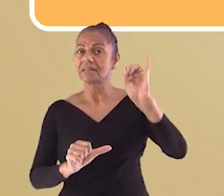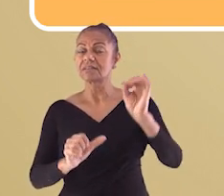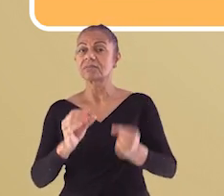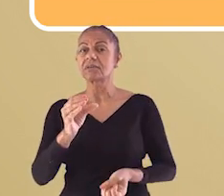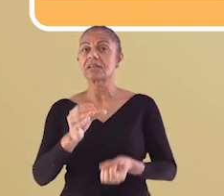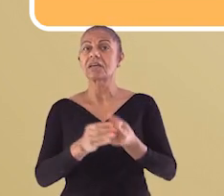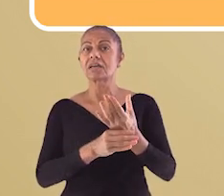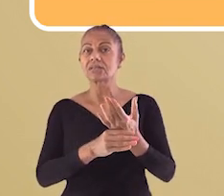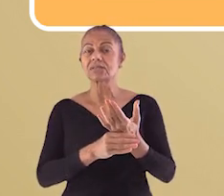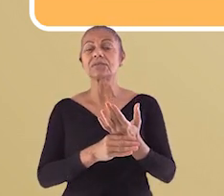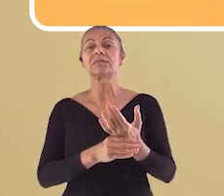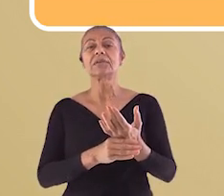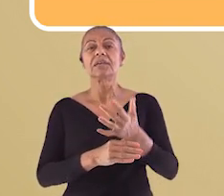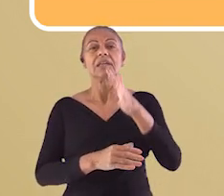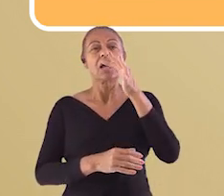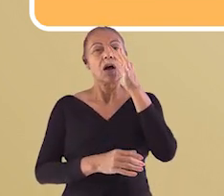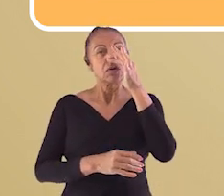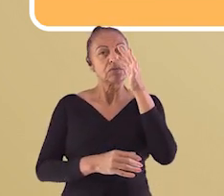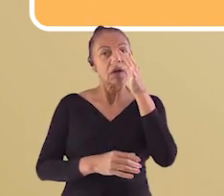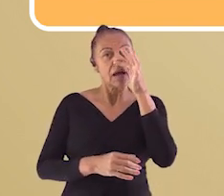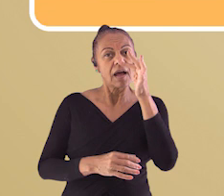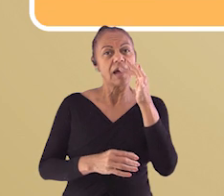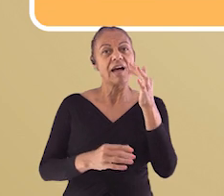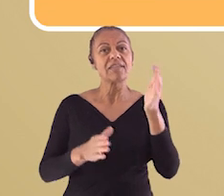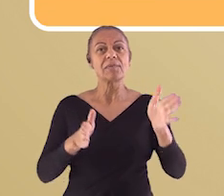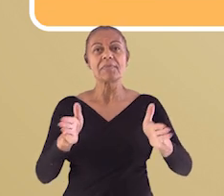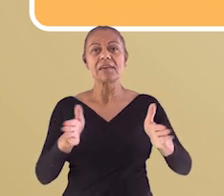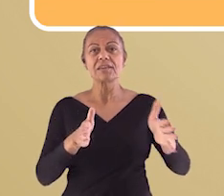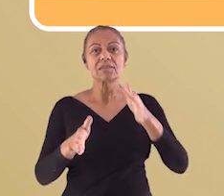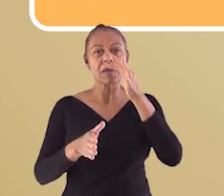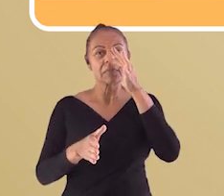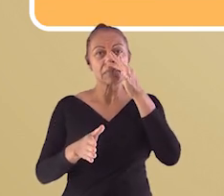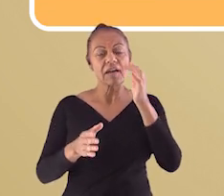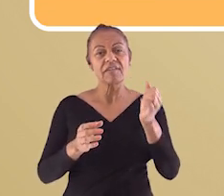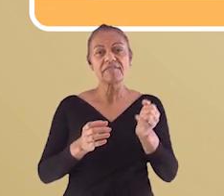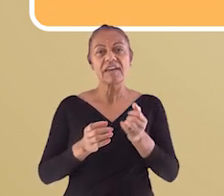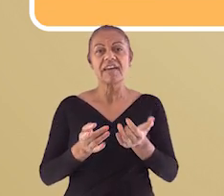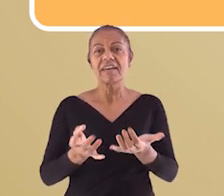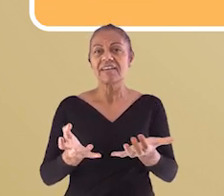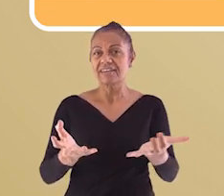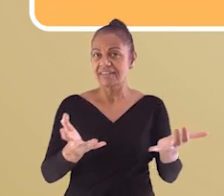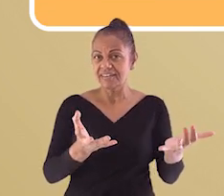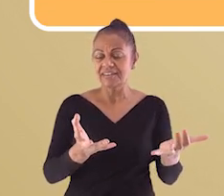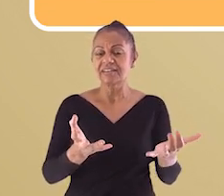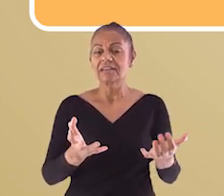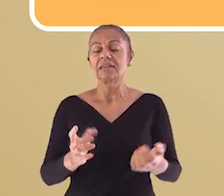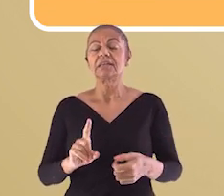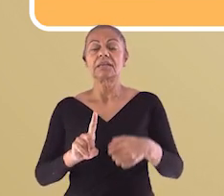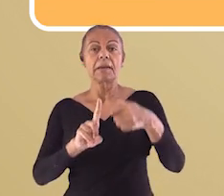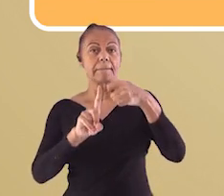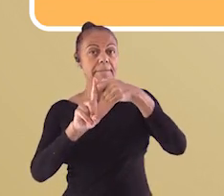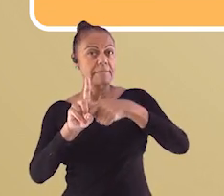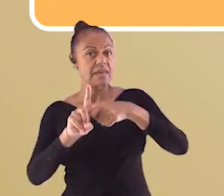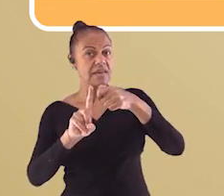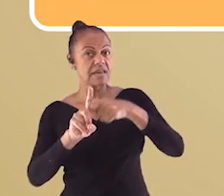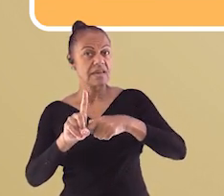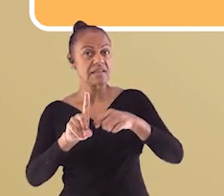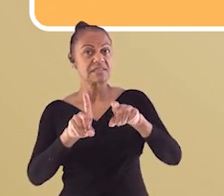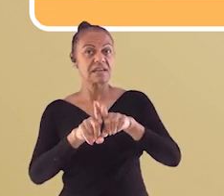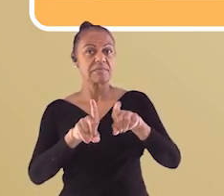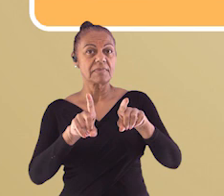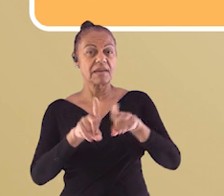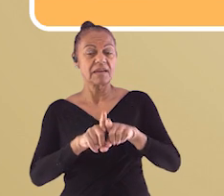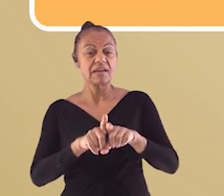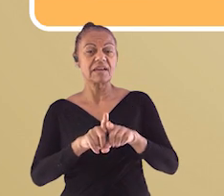mês de janeiro e a quantidade de dias dos meses se alternando entre 30 e 31 dias,